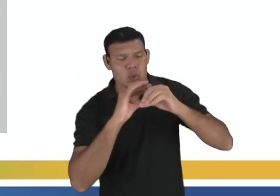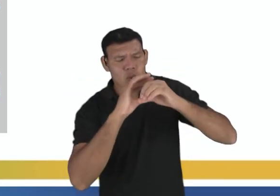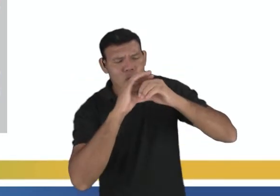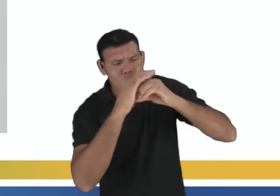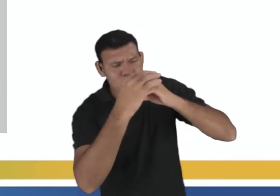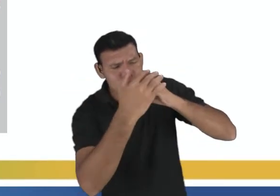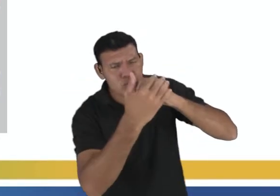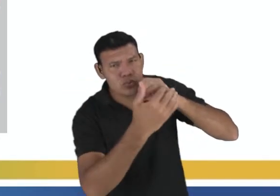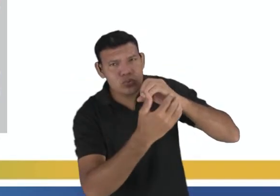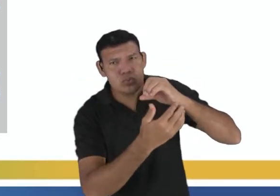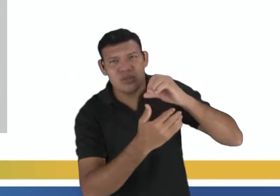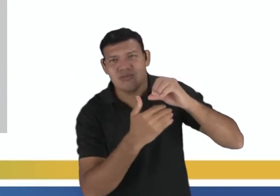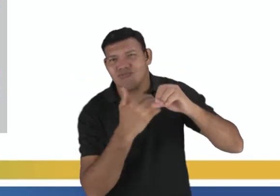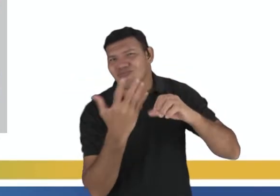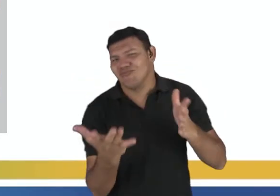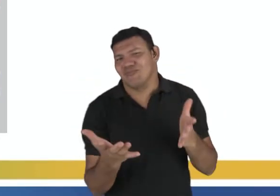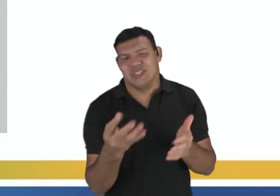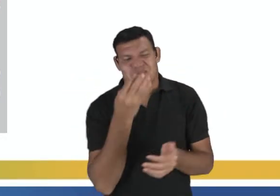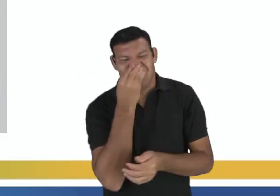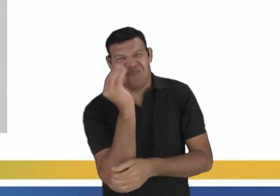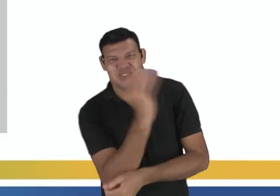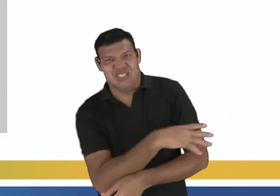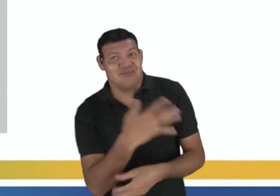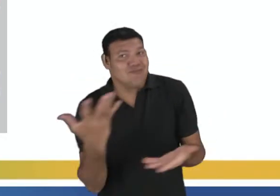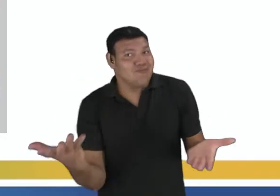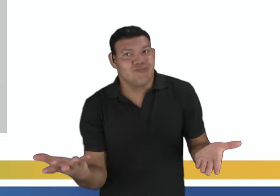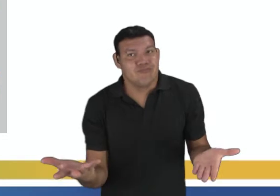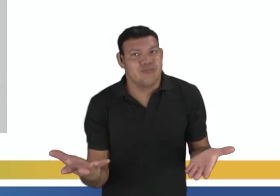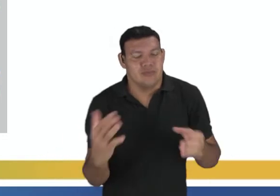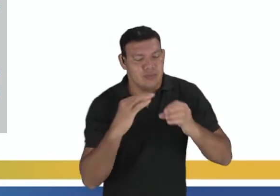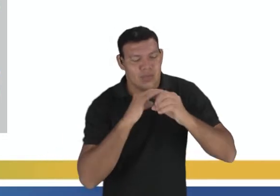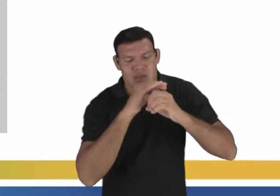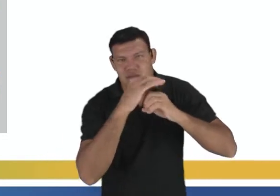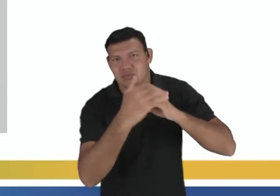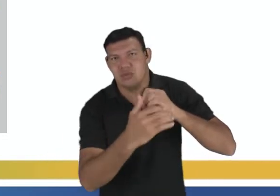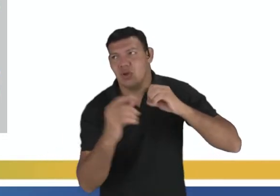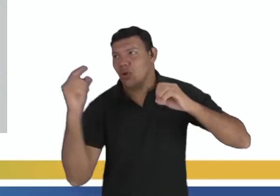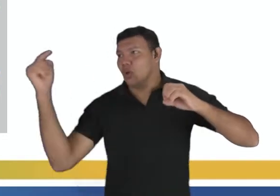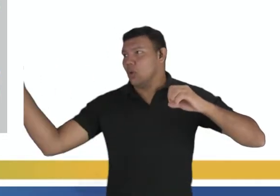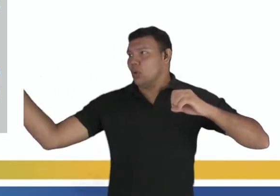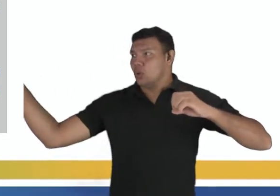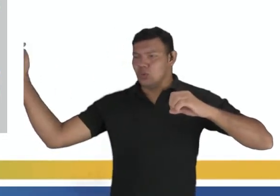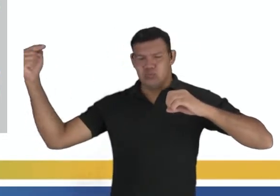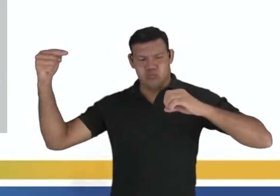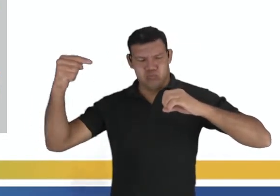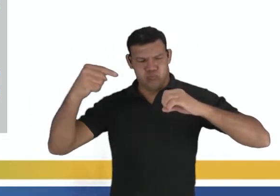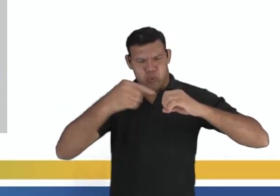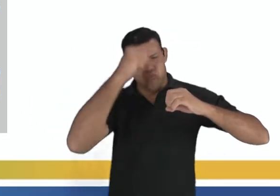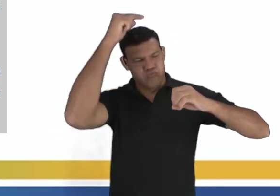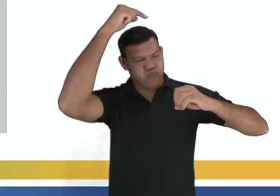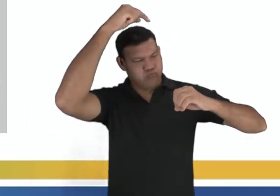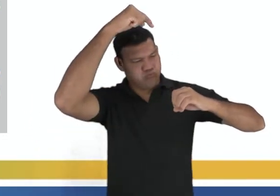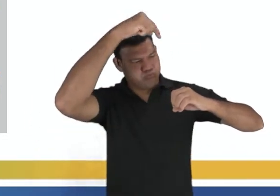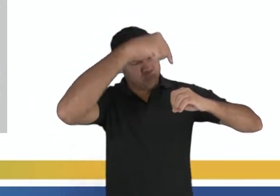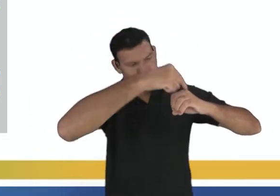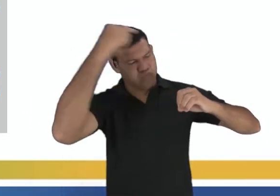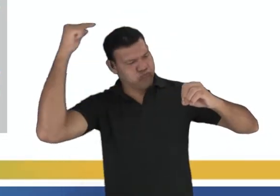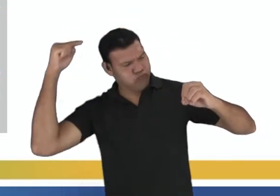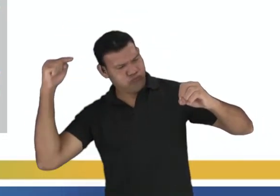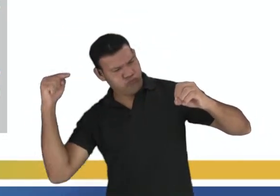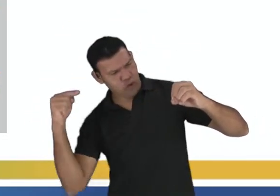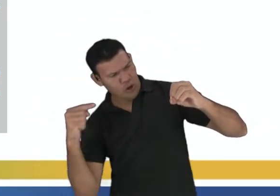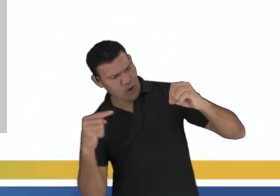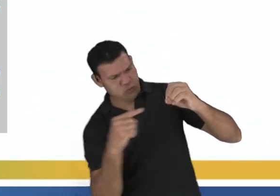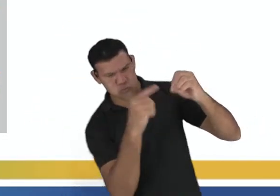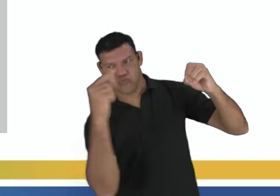fina, né, que acaba sendo desprezível, tá? E essa atmosfera, né, ela não é capaz de proteger a Lua contra o impacto